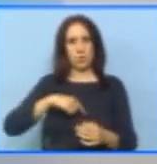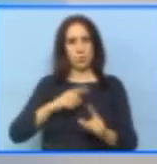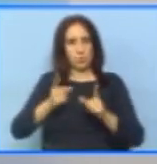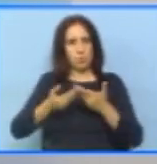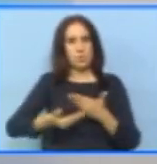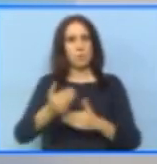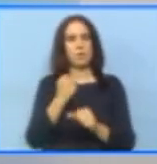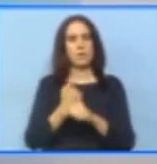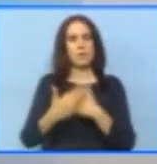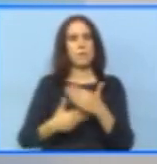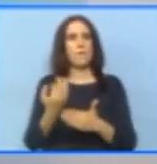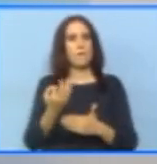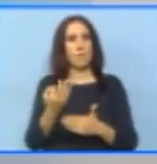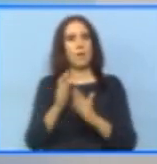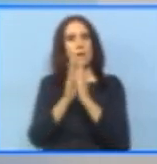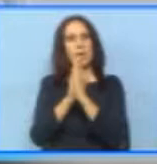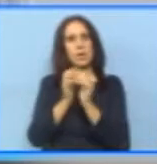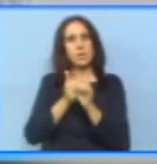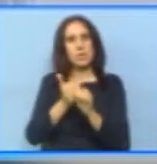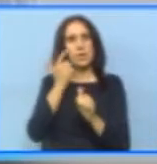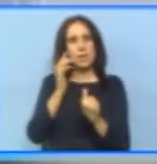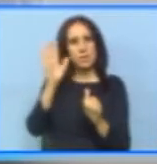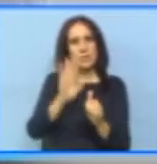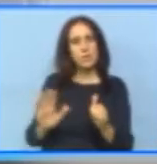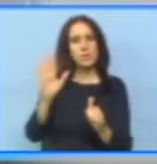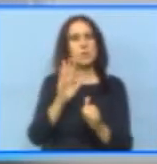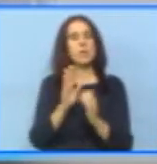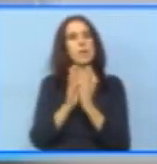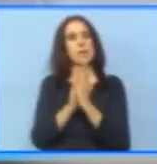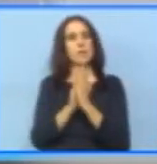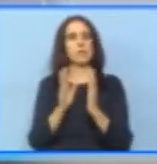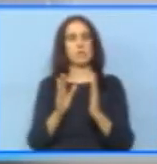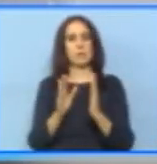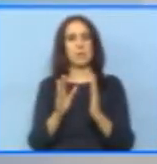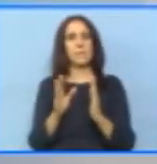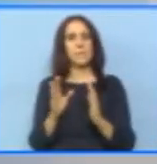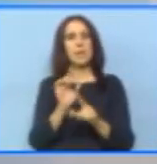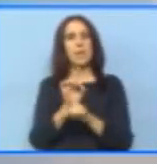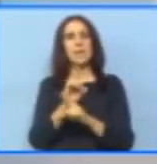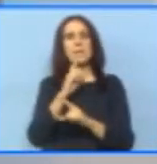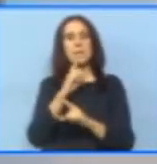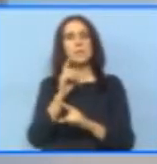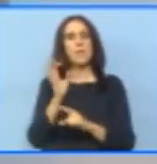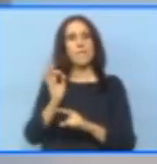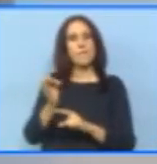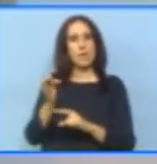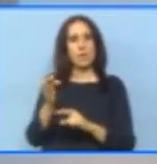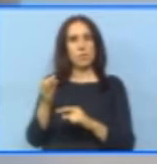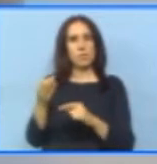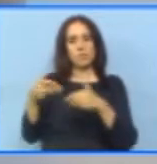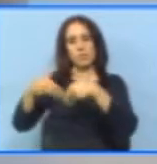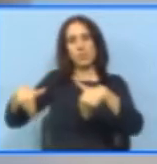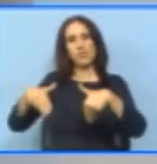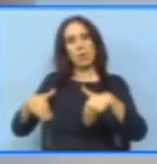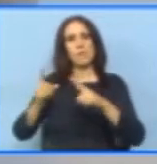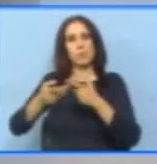começámos, o nosso trabalho foi para a Igreja de Leste, para a Igreja para lá da cortina de ferro que começou, que foi criada